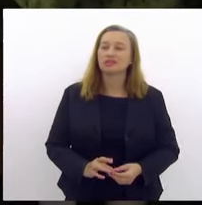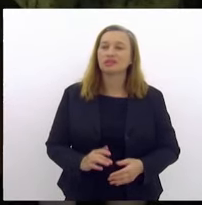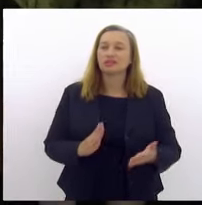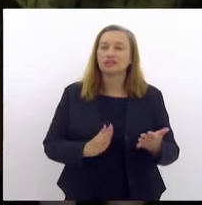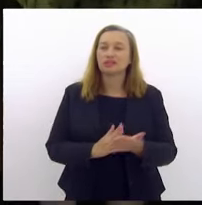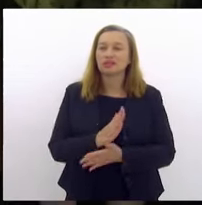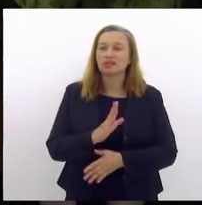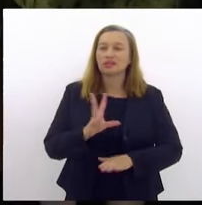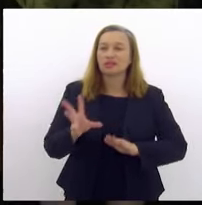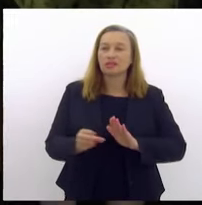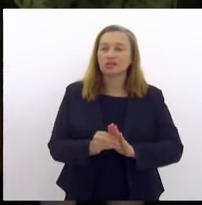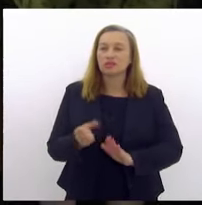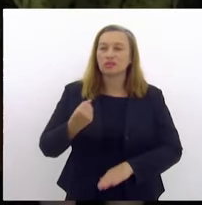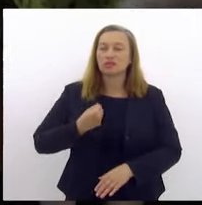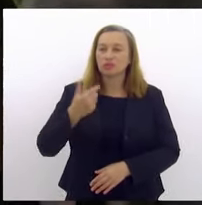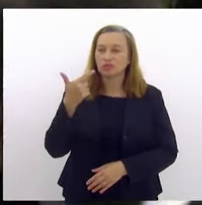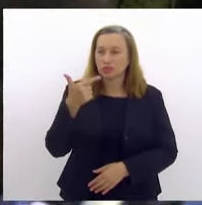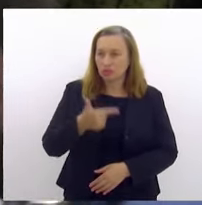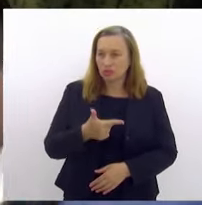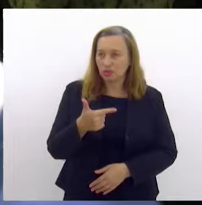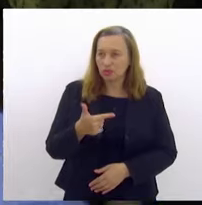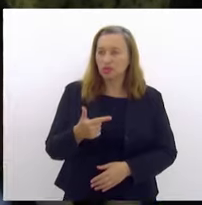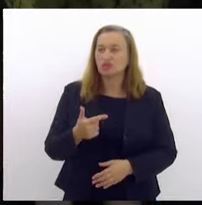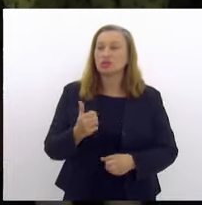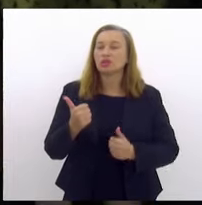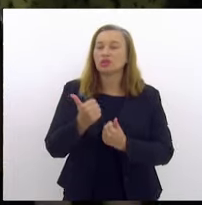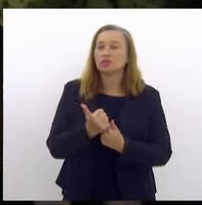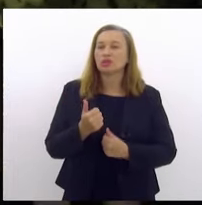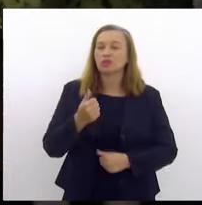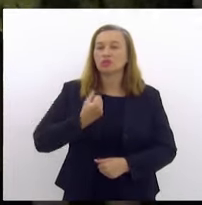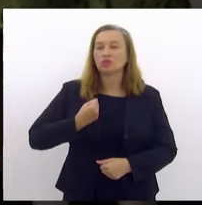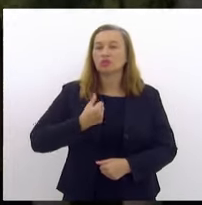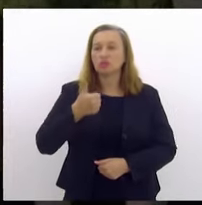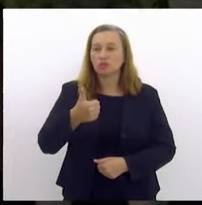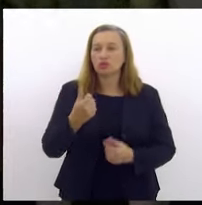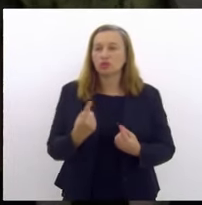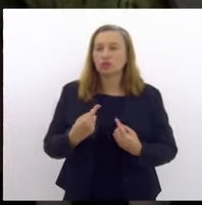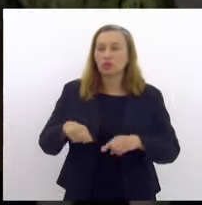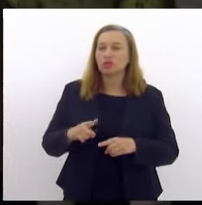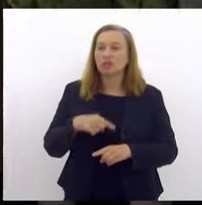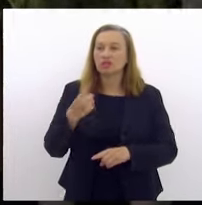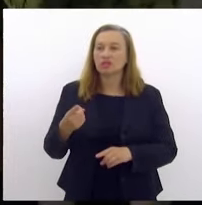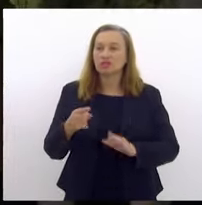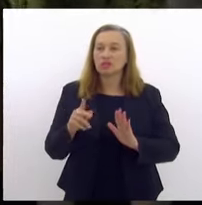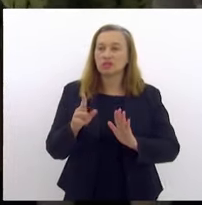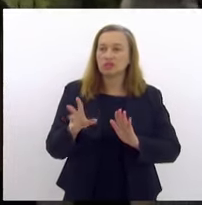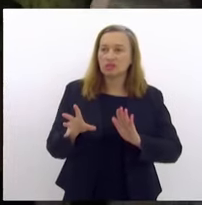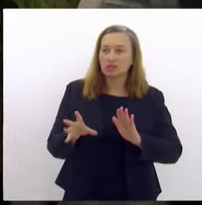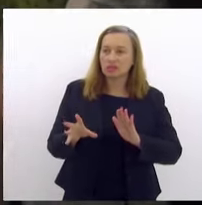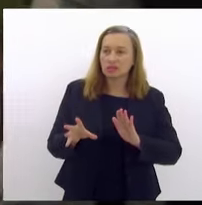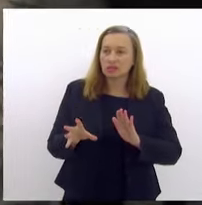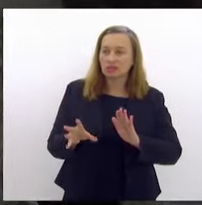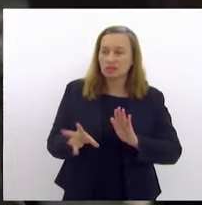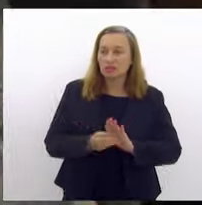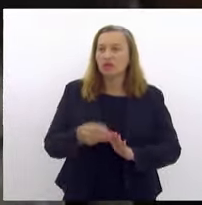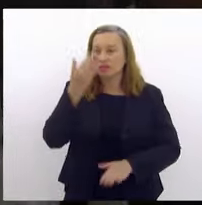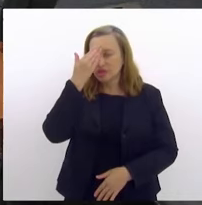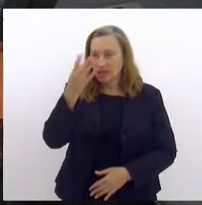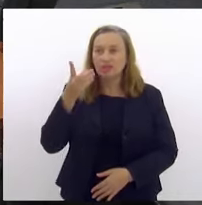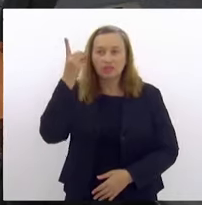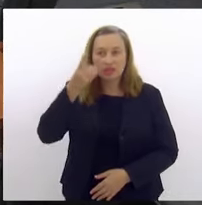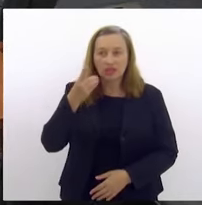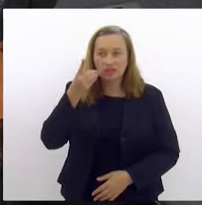Favorável às emendas número 2. Favorável com subemenda número 1, contrário às demais emendas. Obrigada, deputada